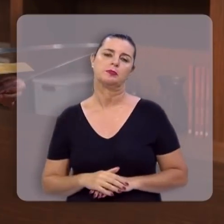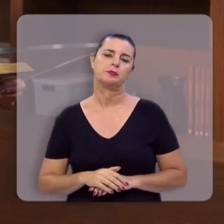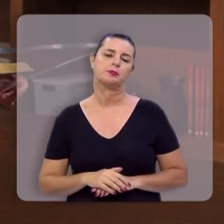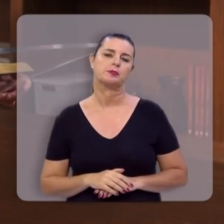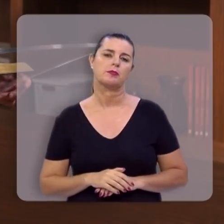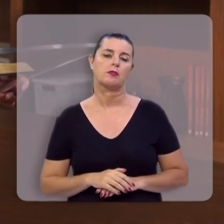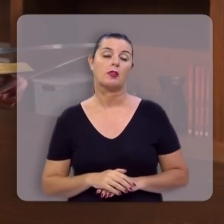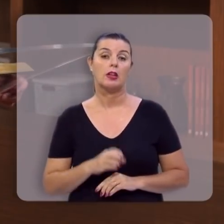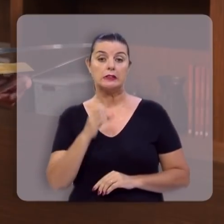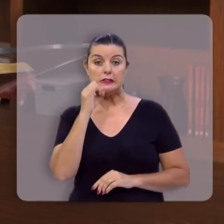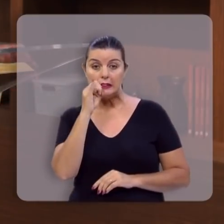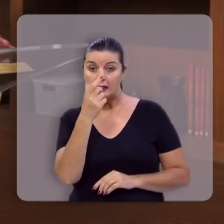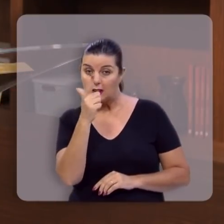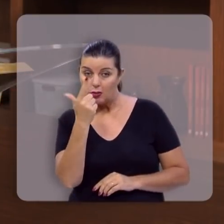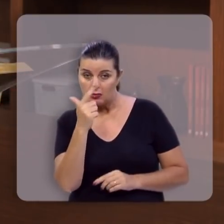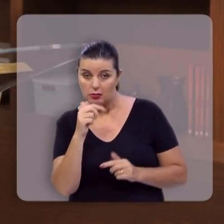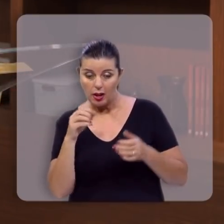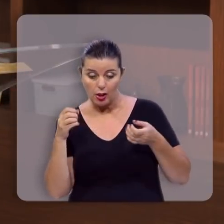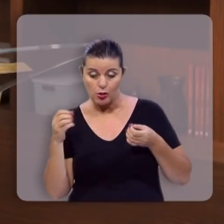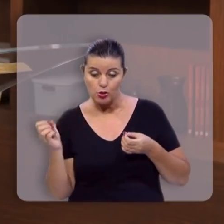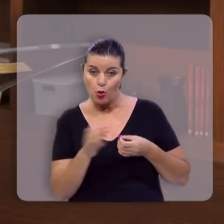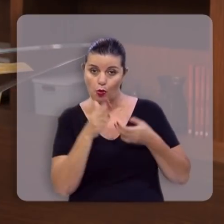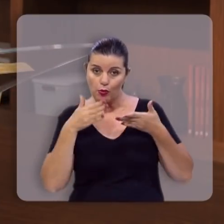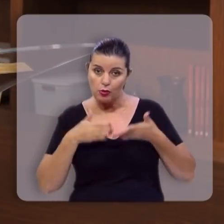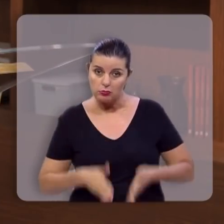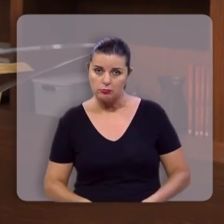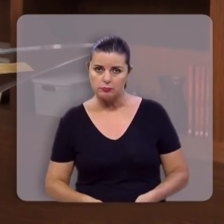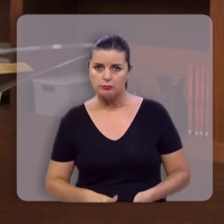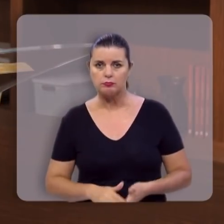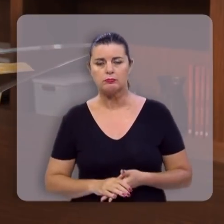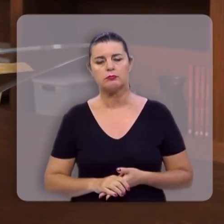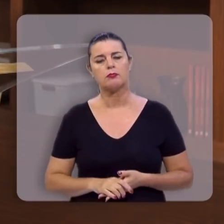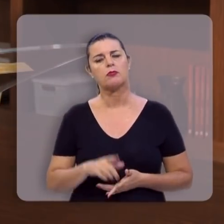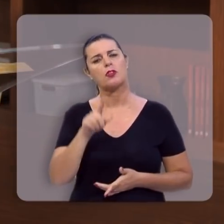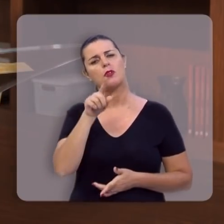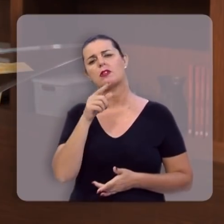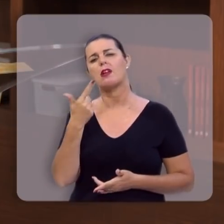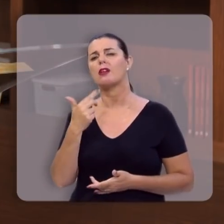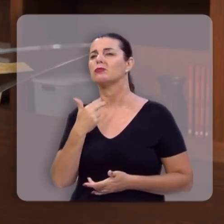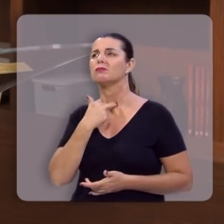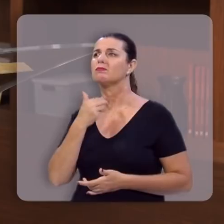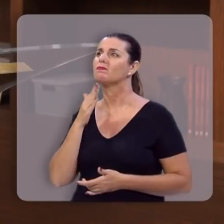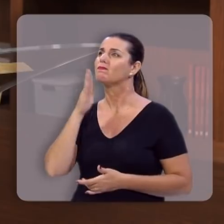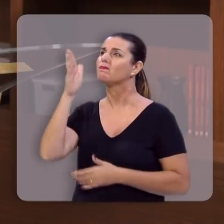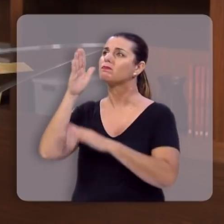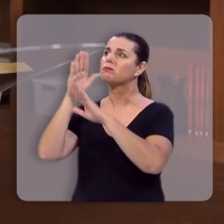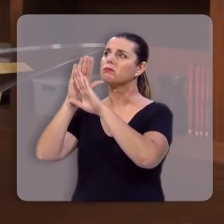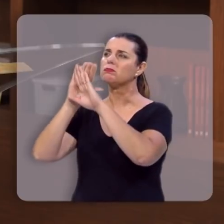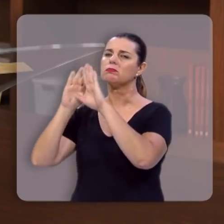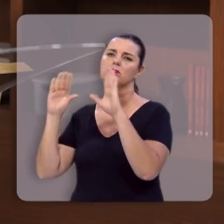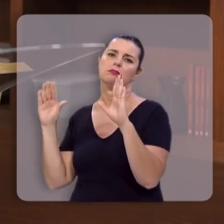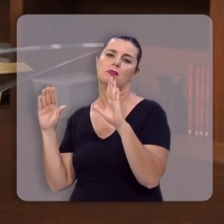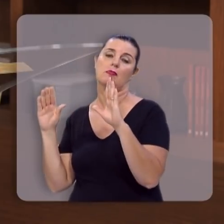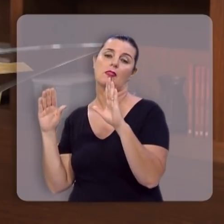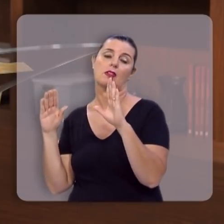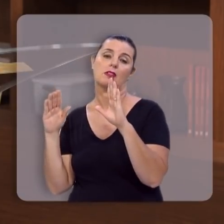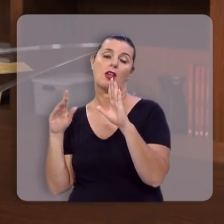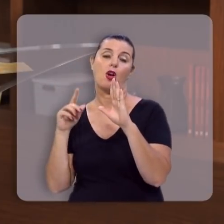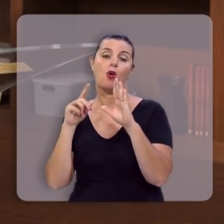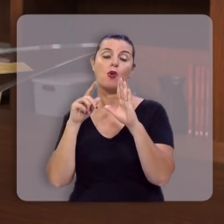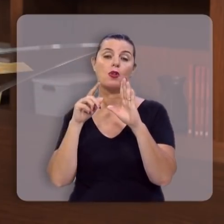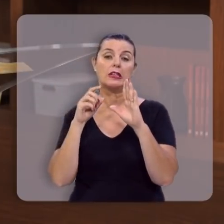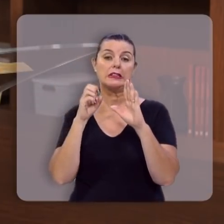Sem novo nascimento você não pode entrar no céu, sem novo nascimento